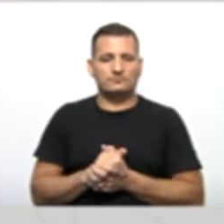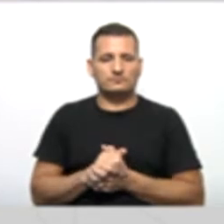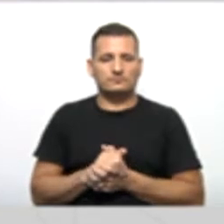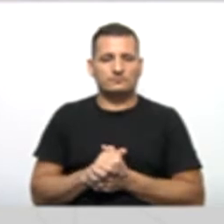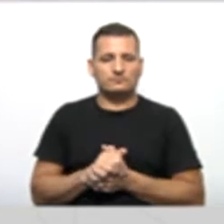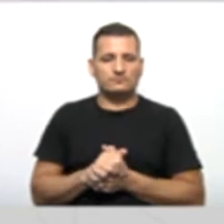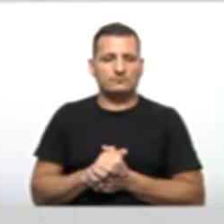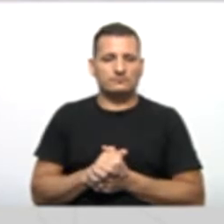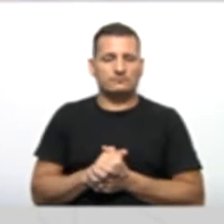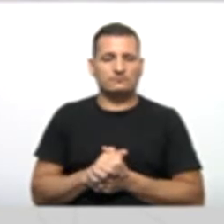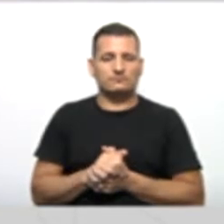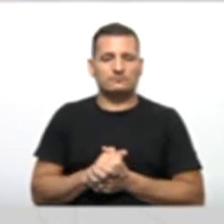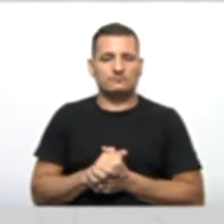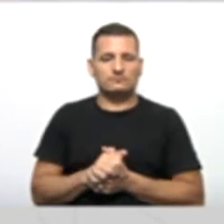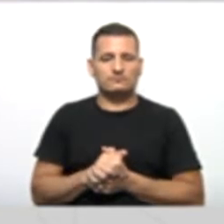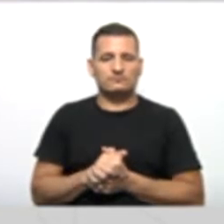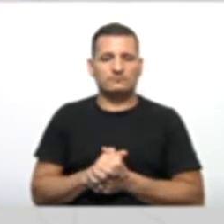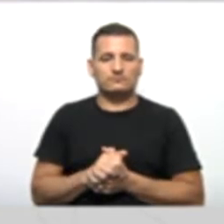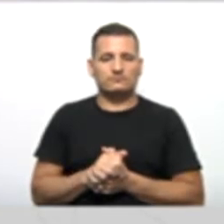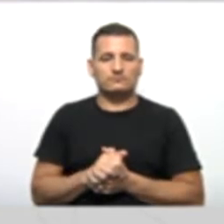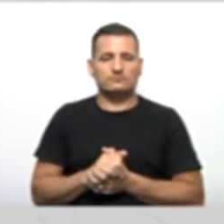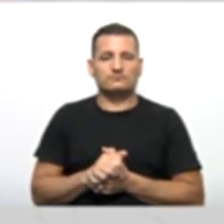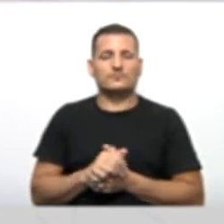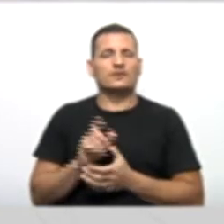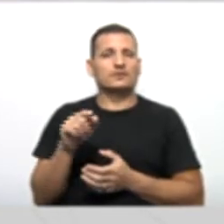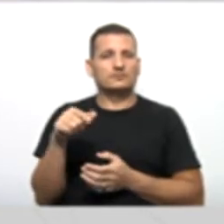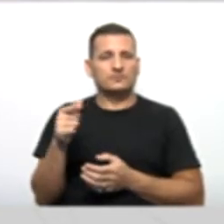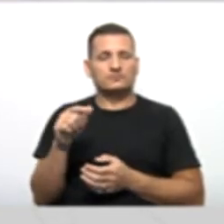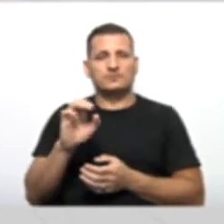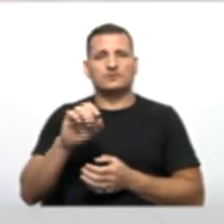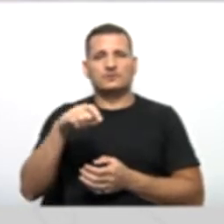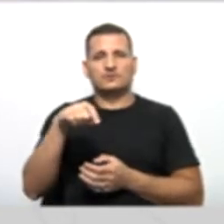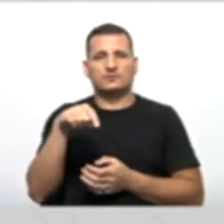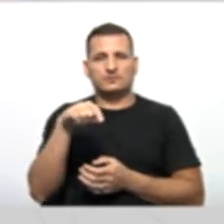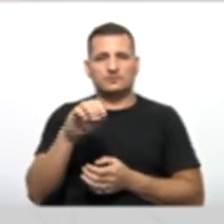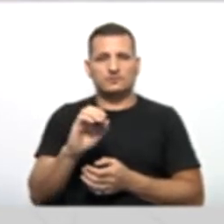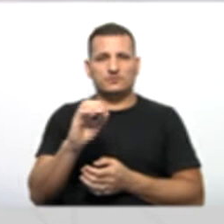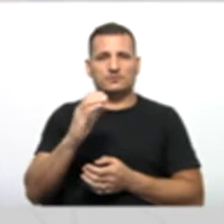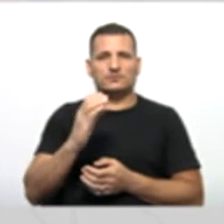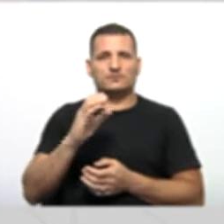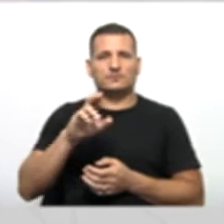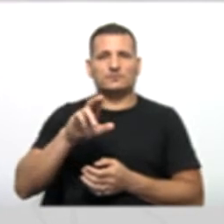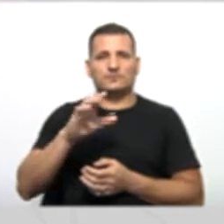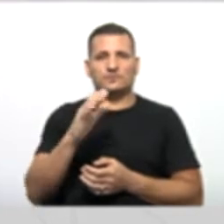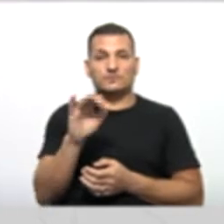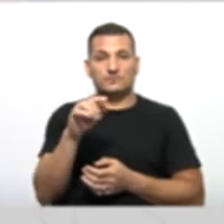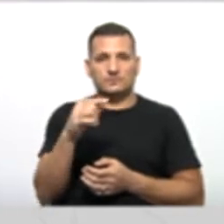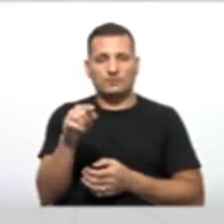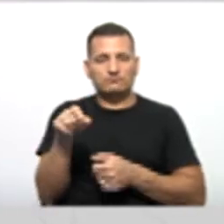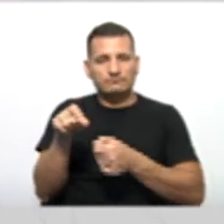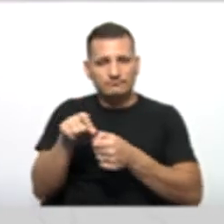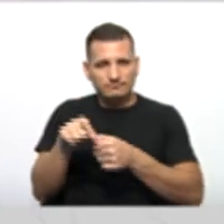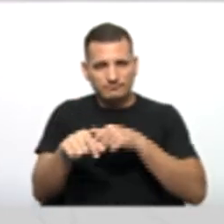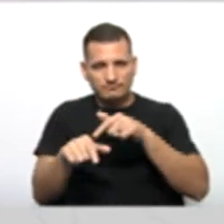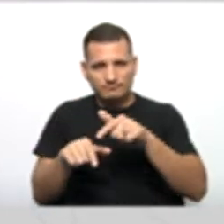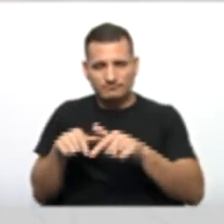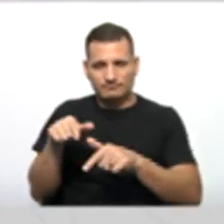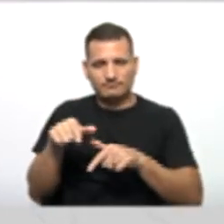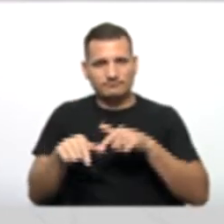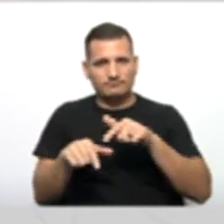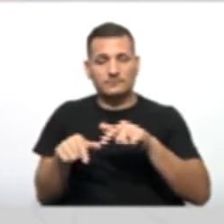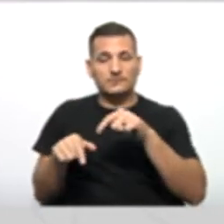meu projeto, do meu planejamento. Depois a gente parte para a execução, tá? Aqui é legal, gente. Aqui a gente começa